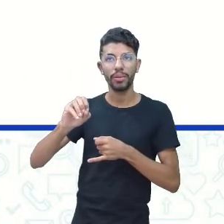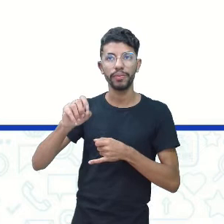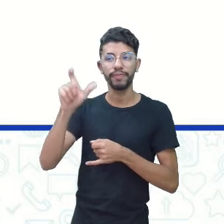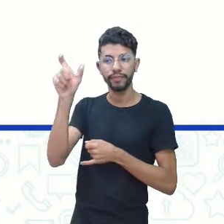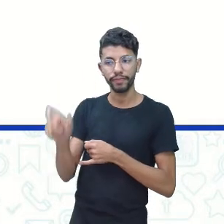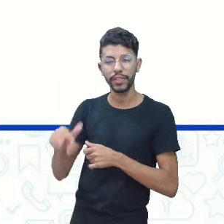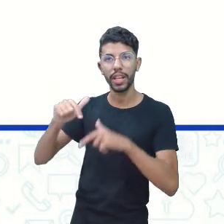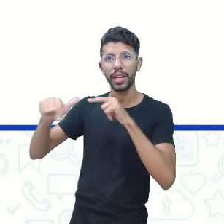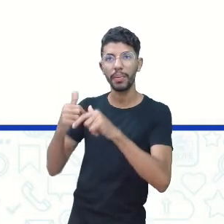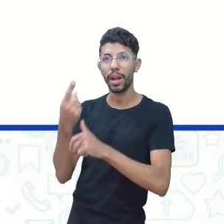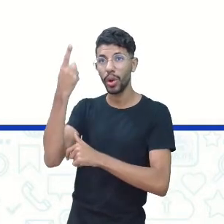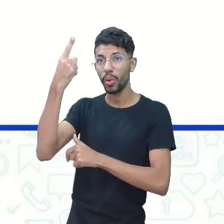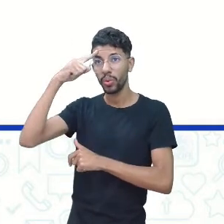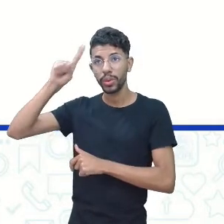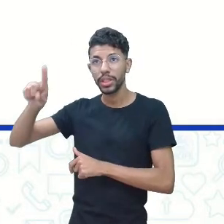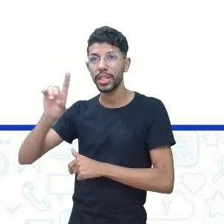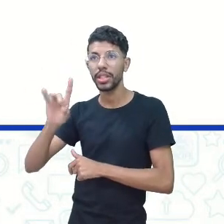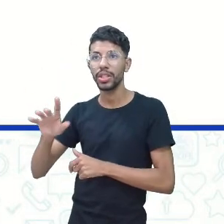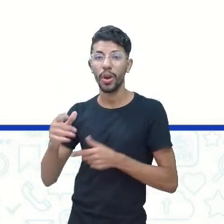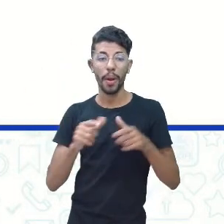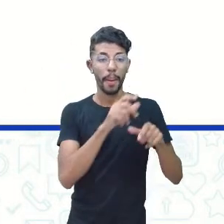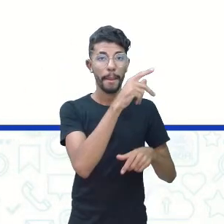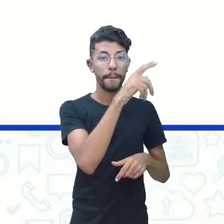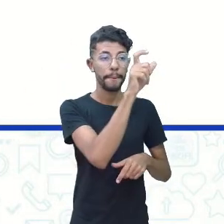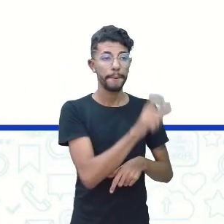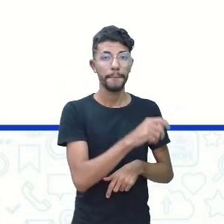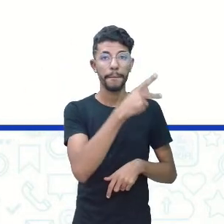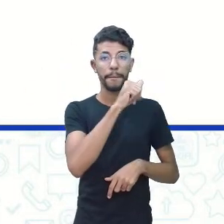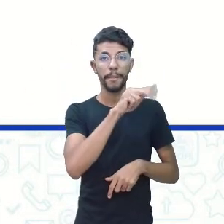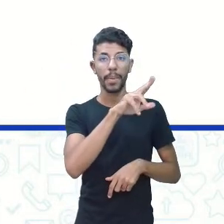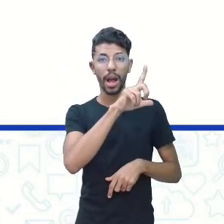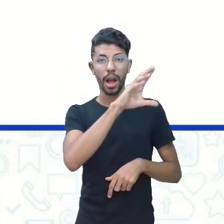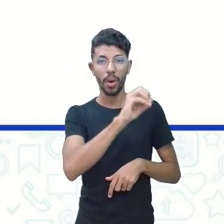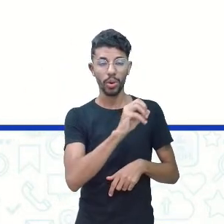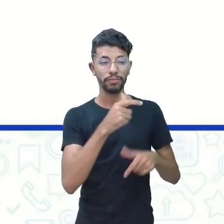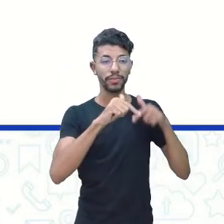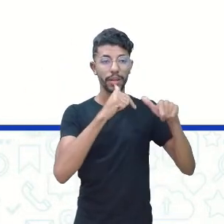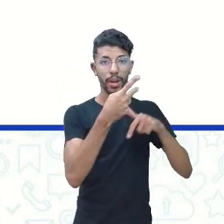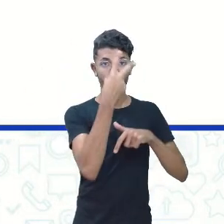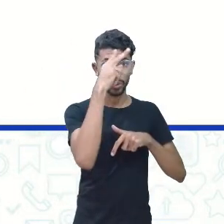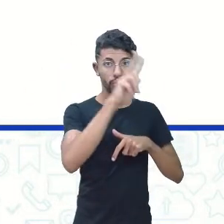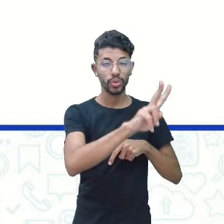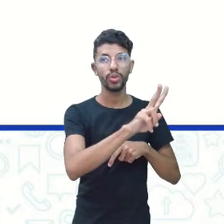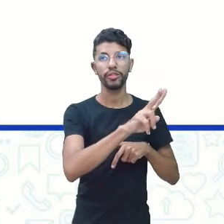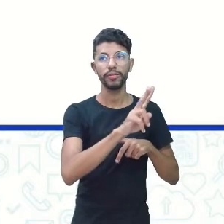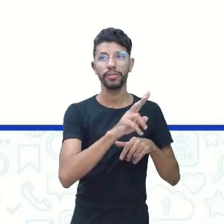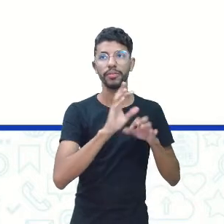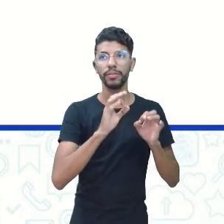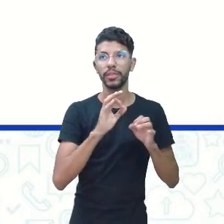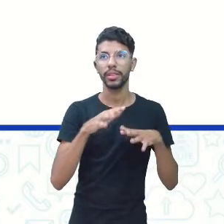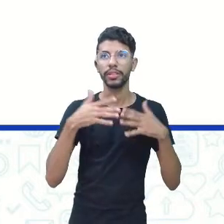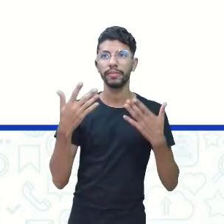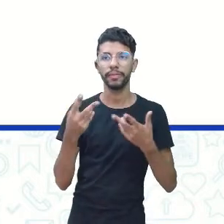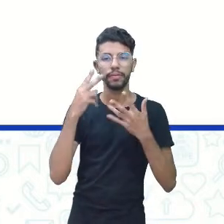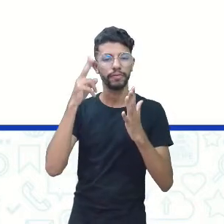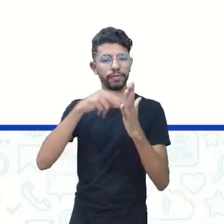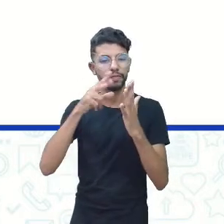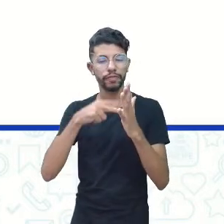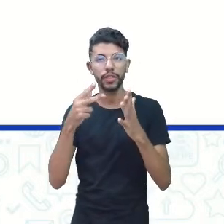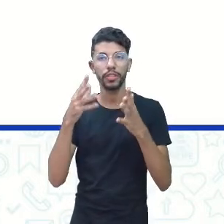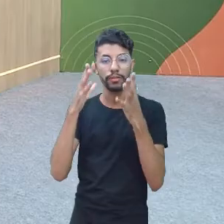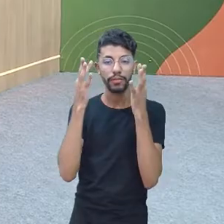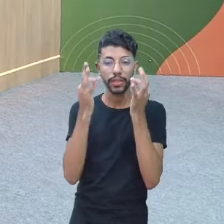Paulo trabalhou os 2 dias. Então, a leitura com atenção faz com que a gente destaque todas as informações que